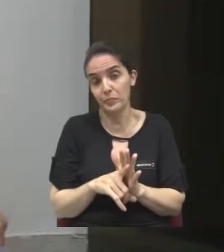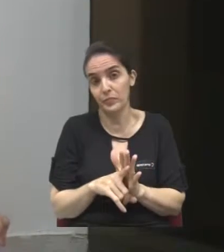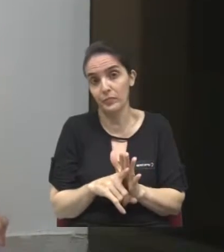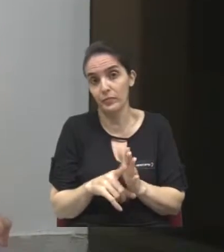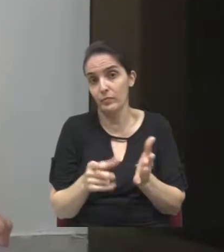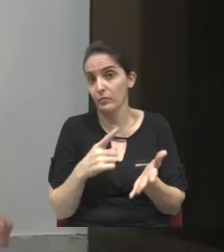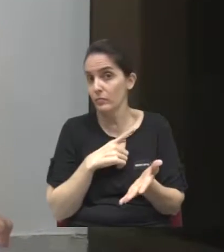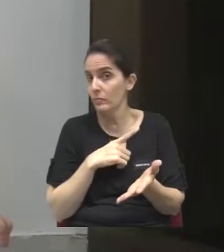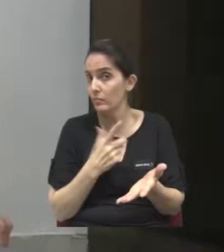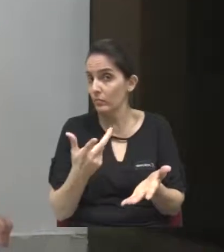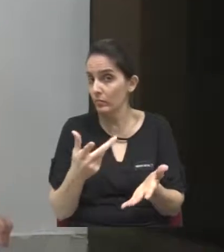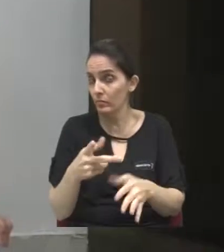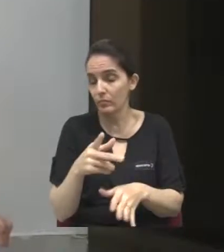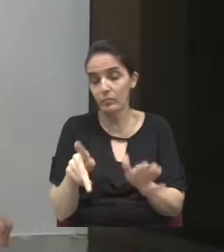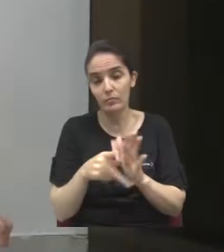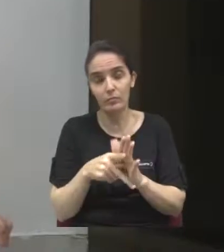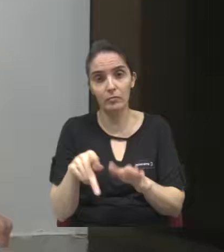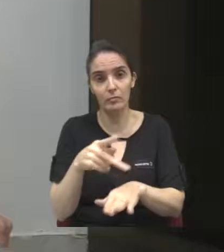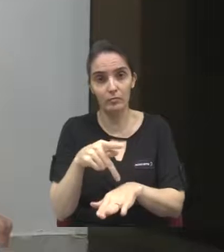país.